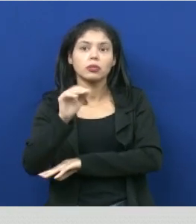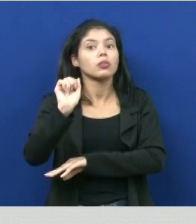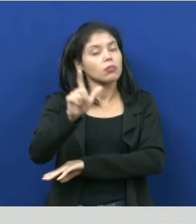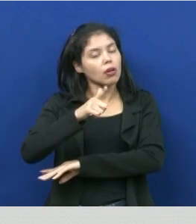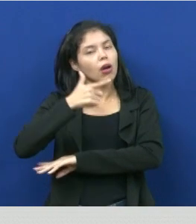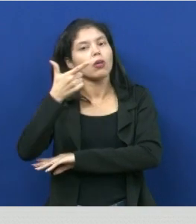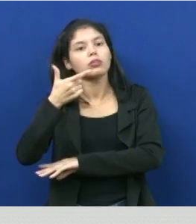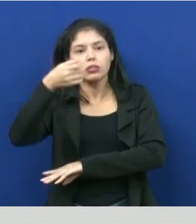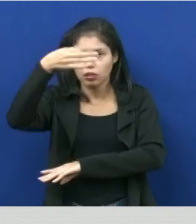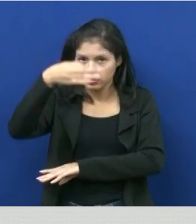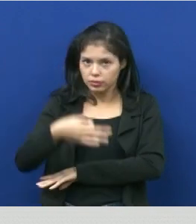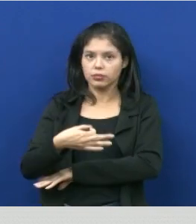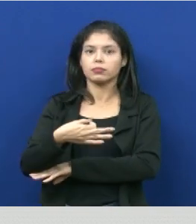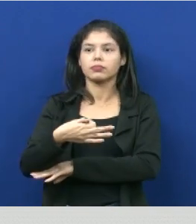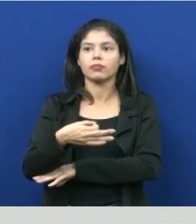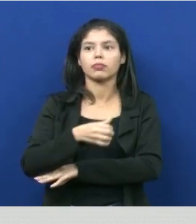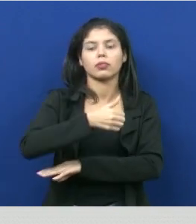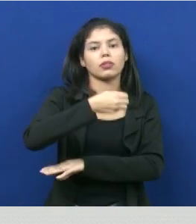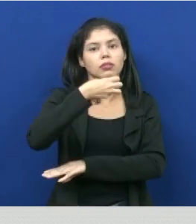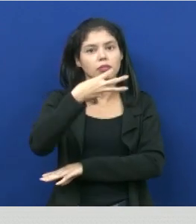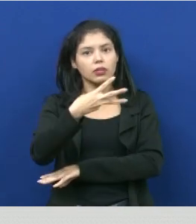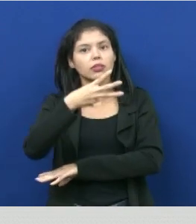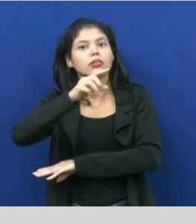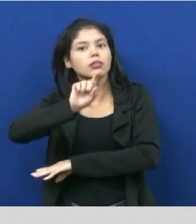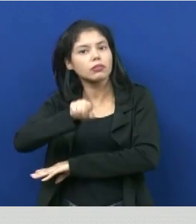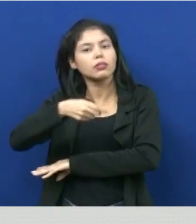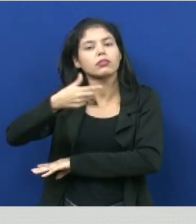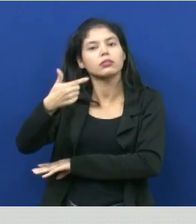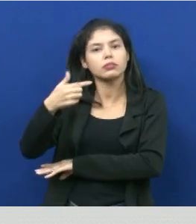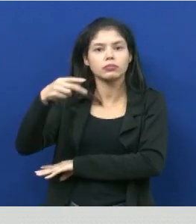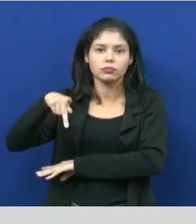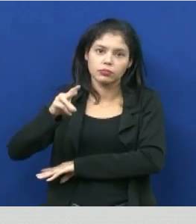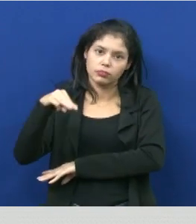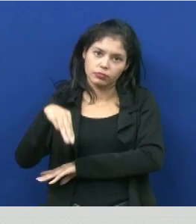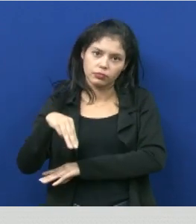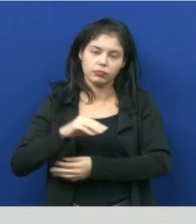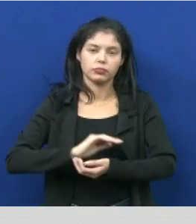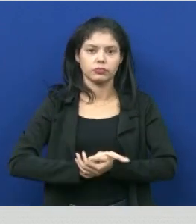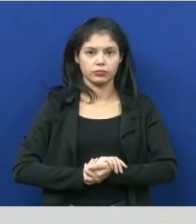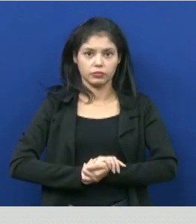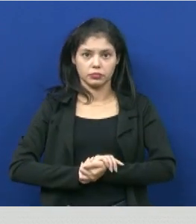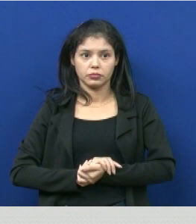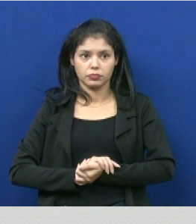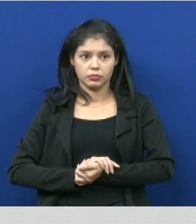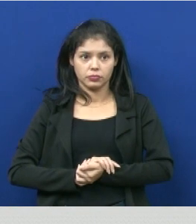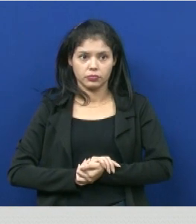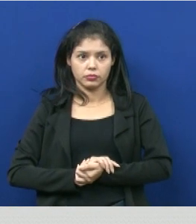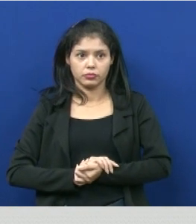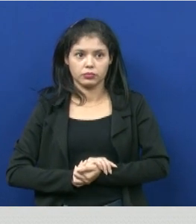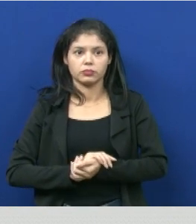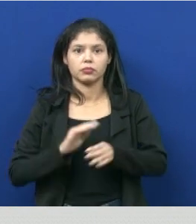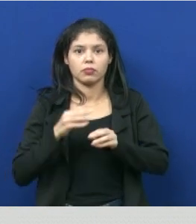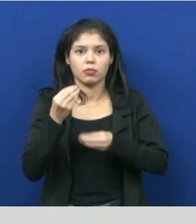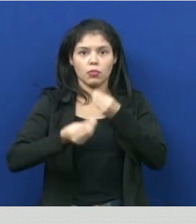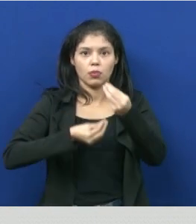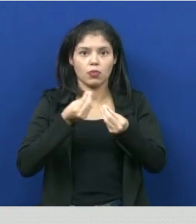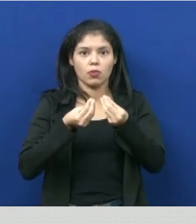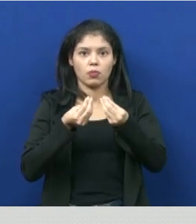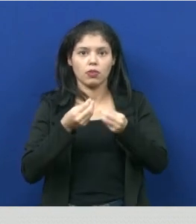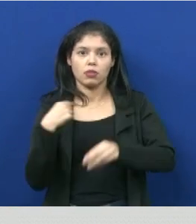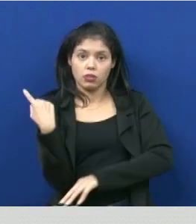que é a distância real. A distância real entre as duas cidades é de 3,2 quilômetros. E como nós vamos representar